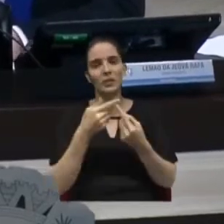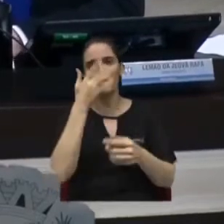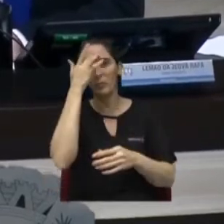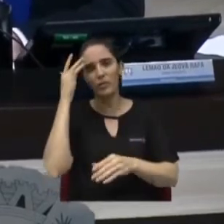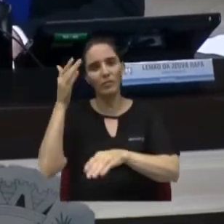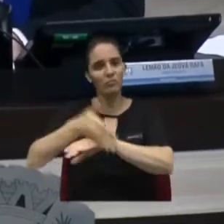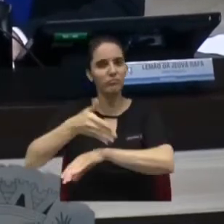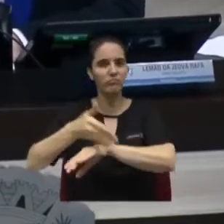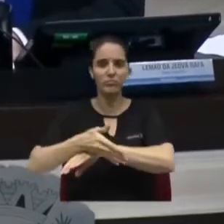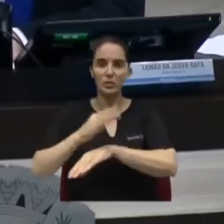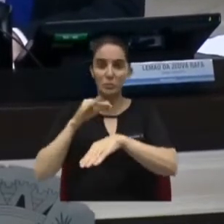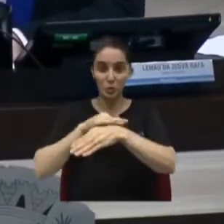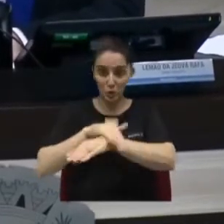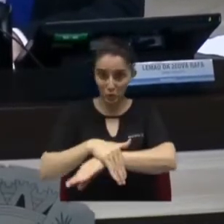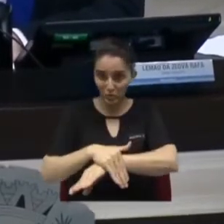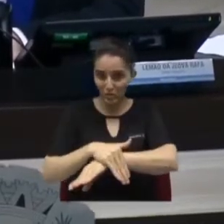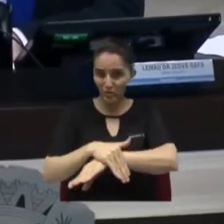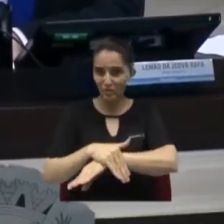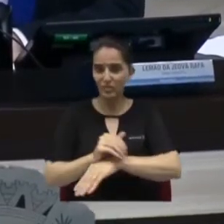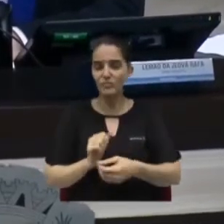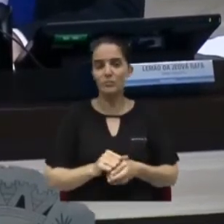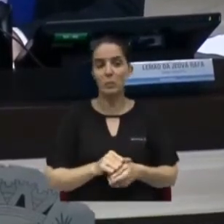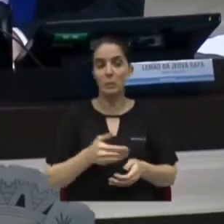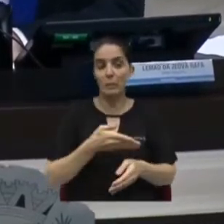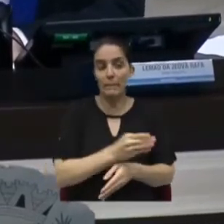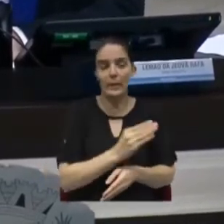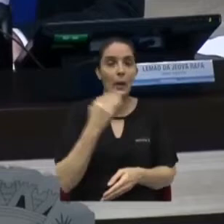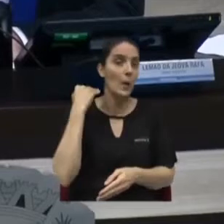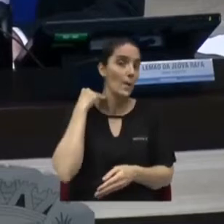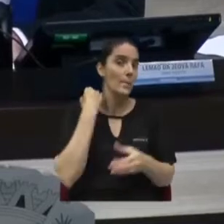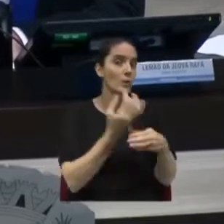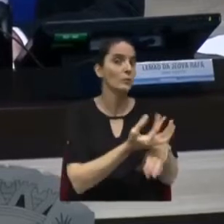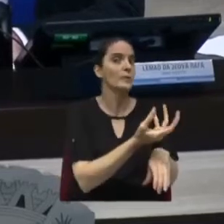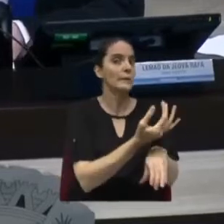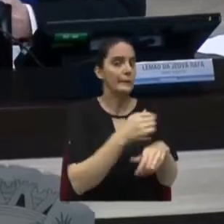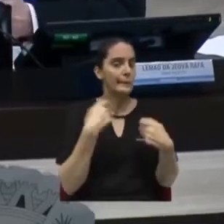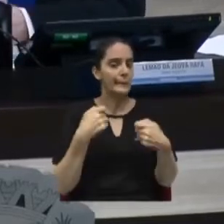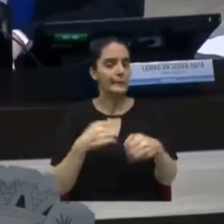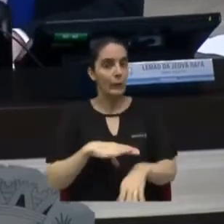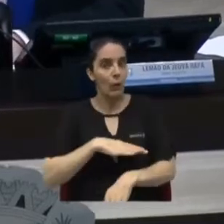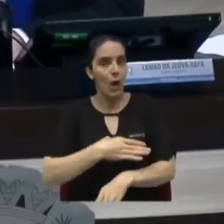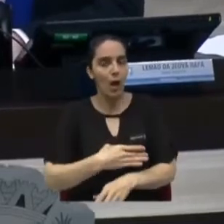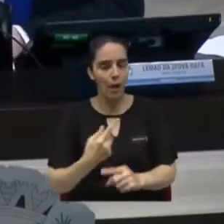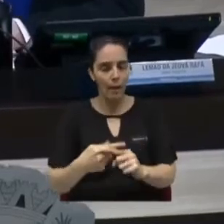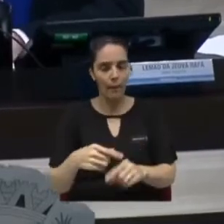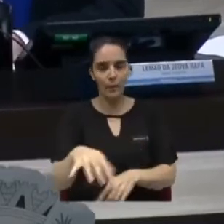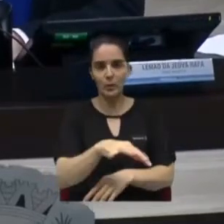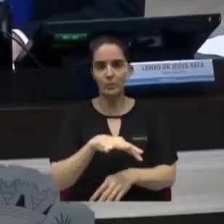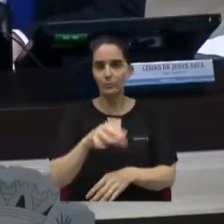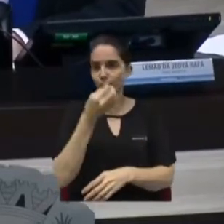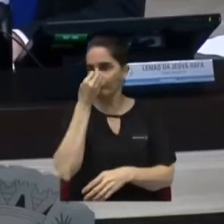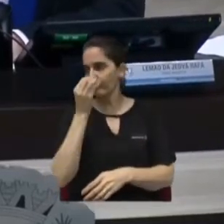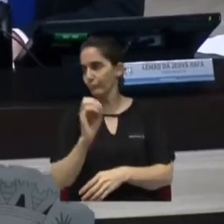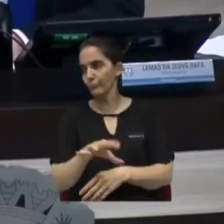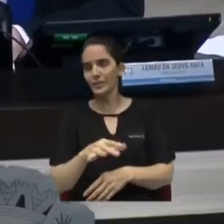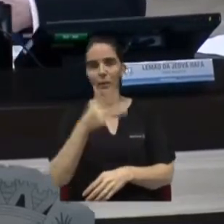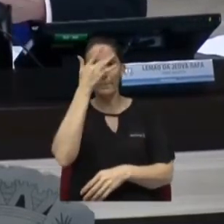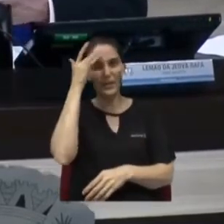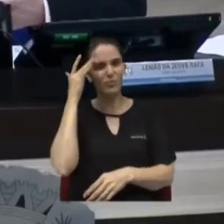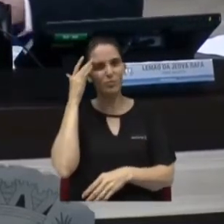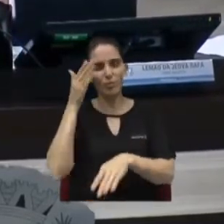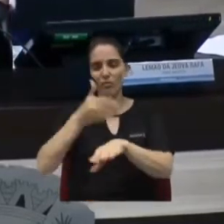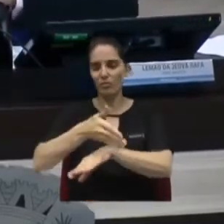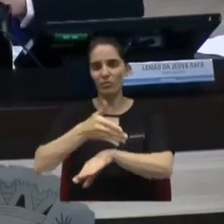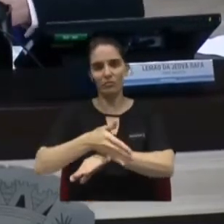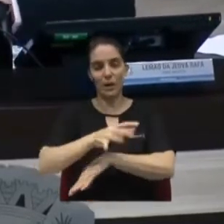Você vai à noite e lá está abandonado. Para ir no Banco Santander à noite tem que ter coragem, porque a praça está abandonada de pessoas. A praça